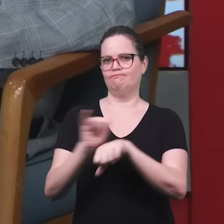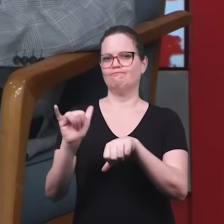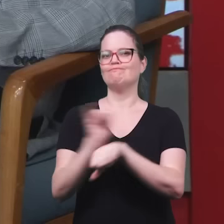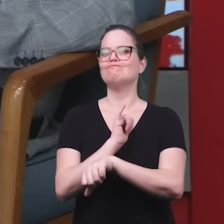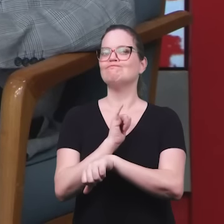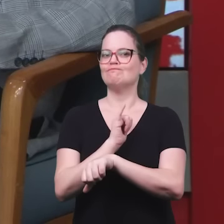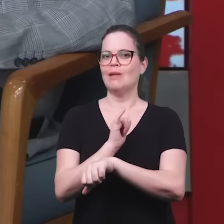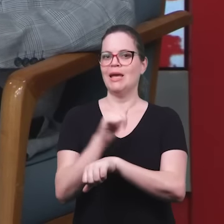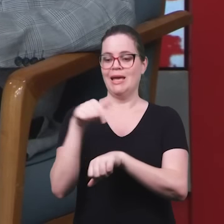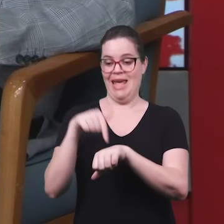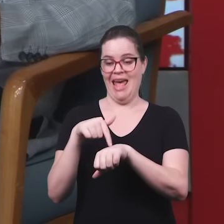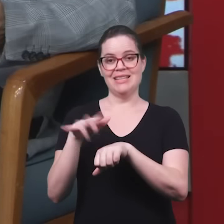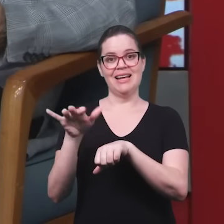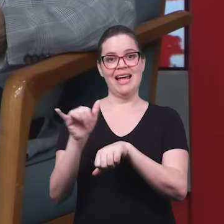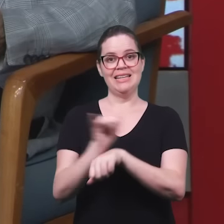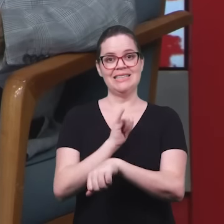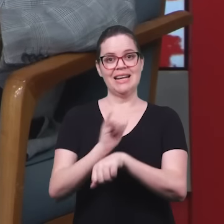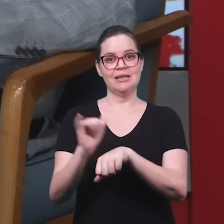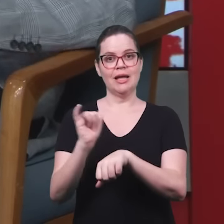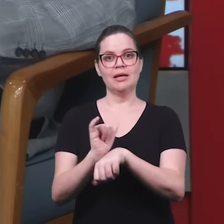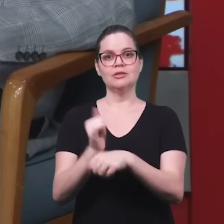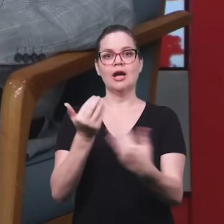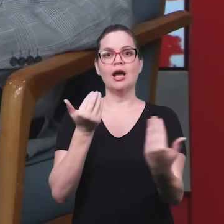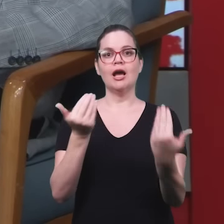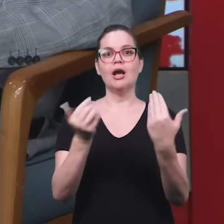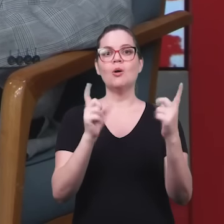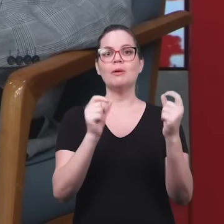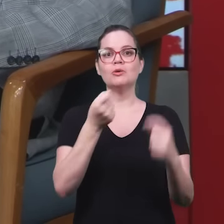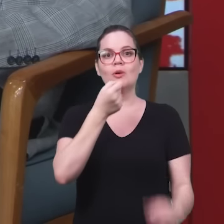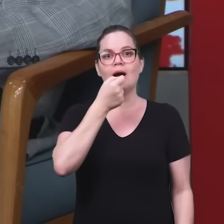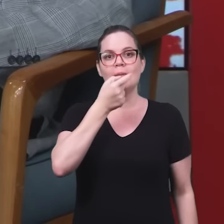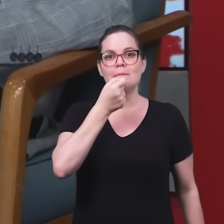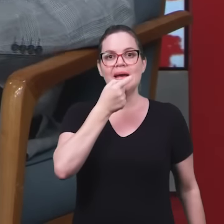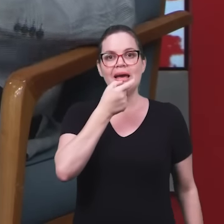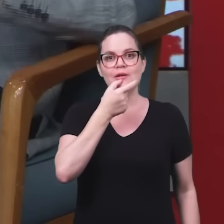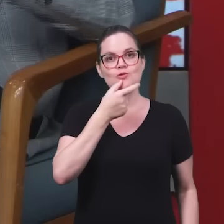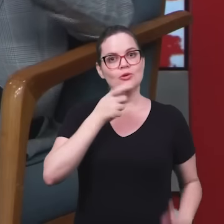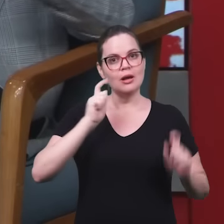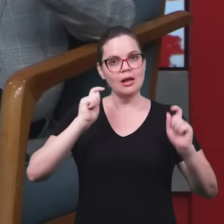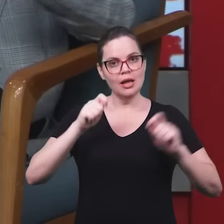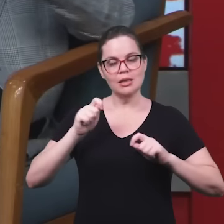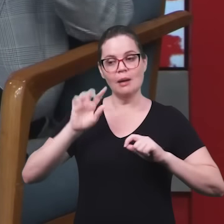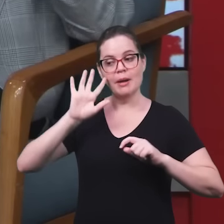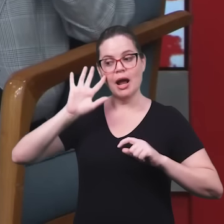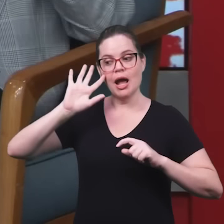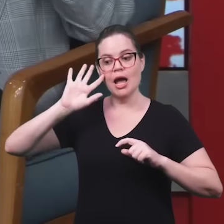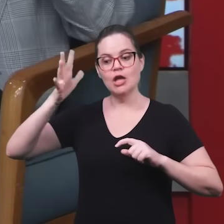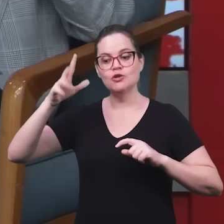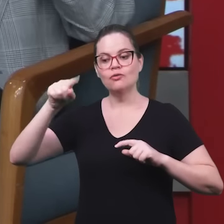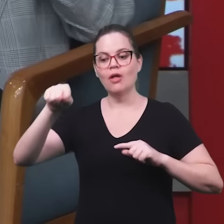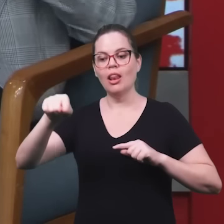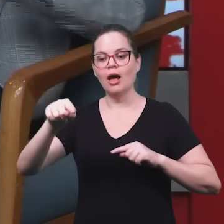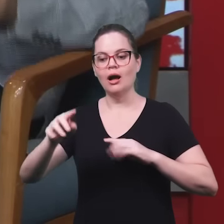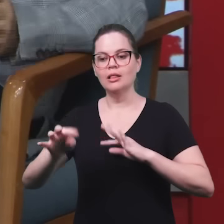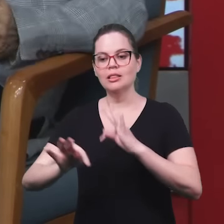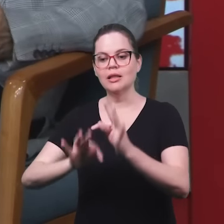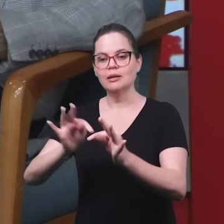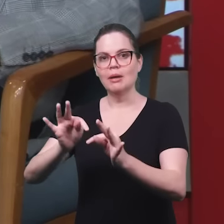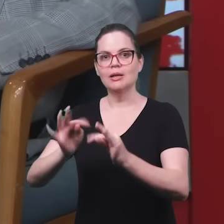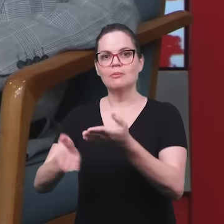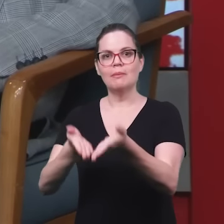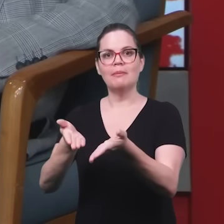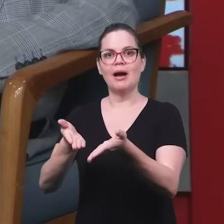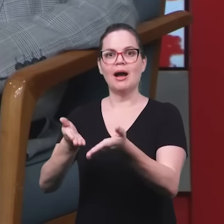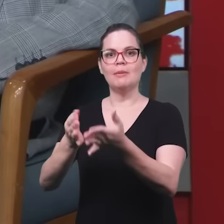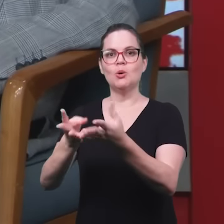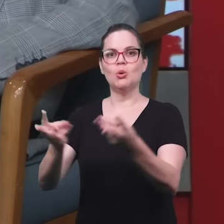de medicamentos espirituais que são utilizados para o